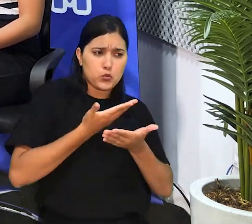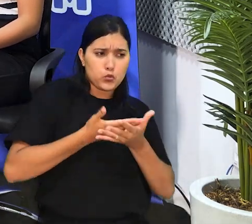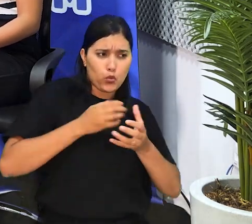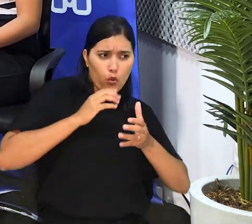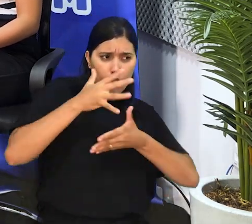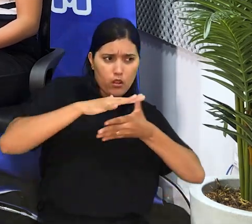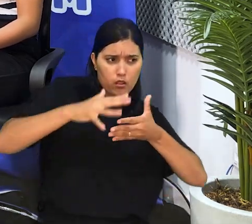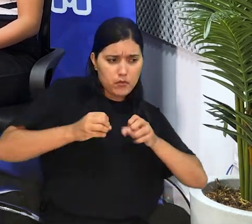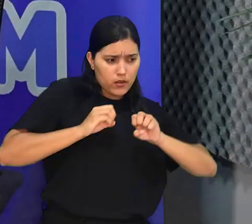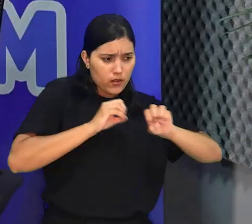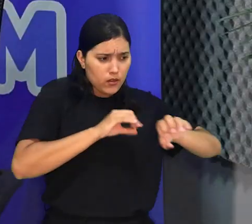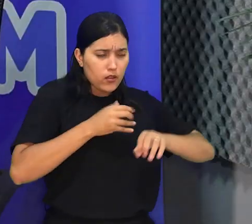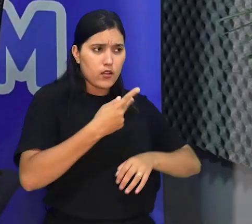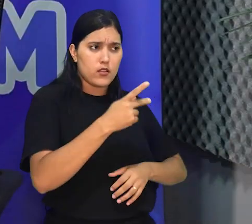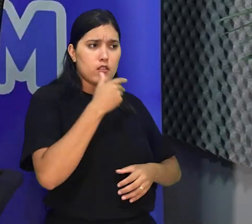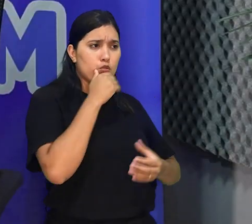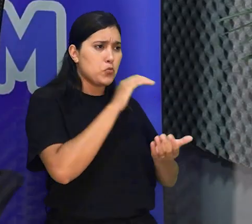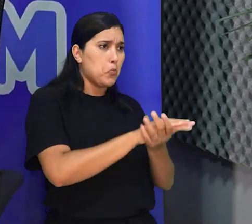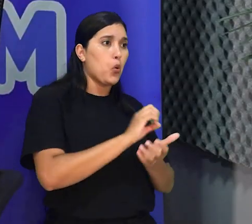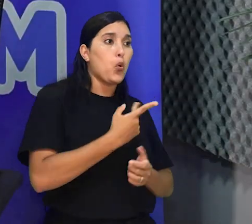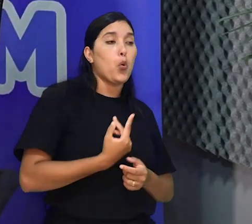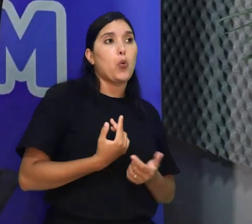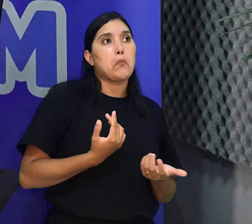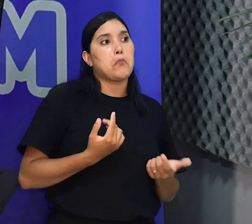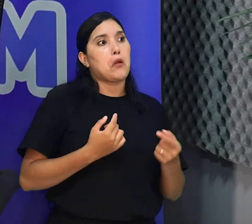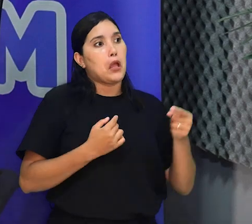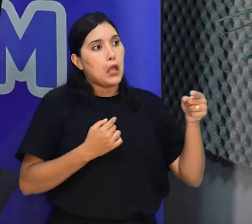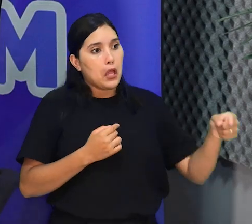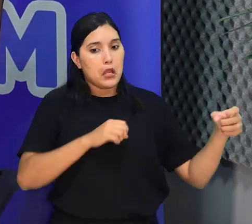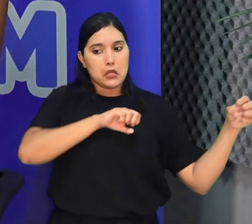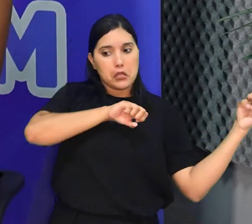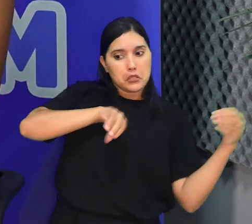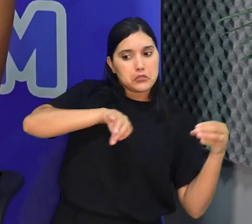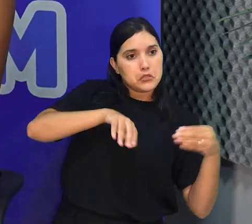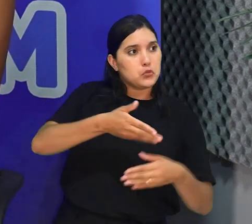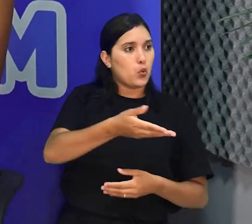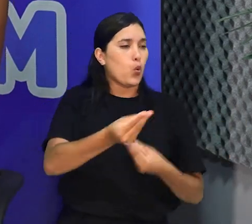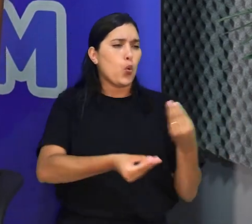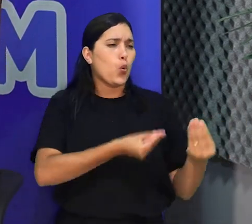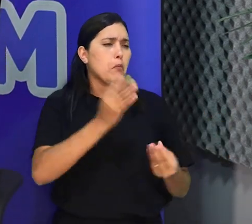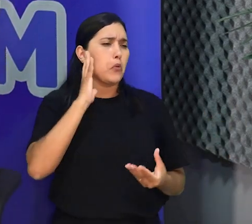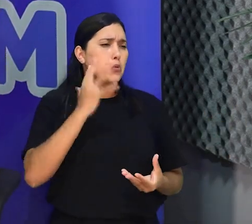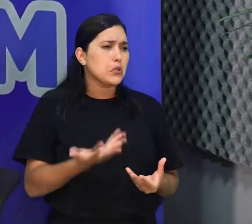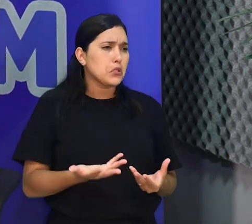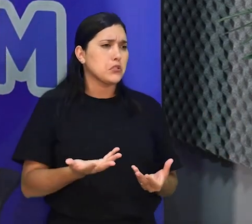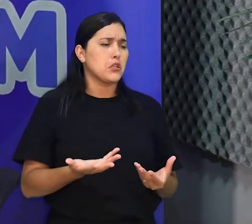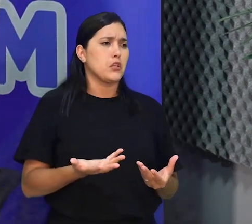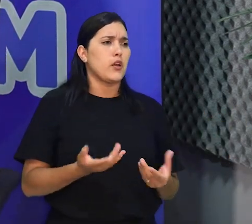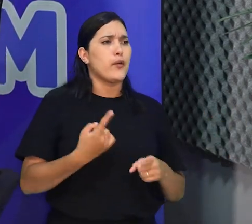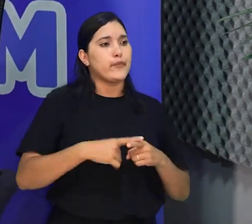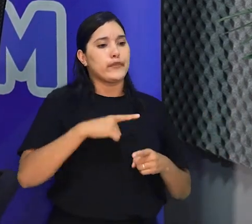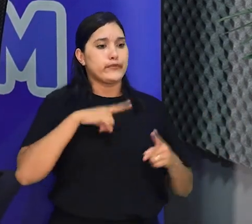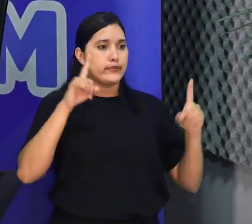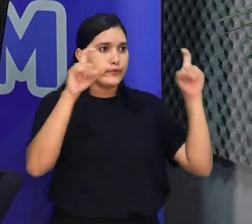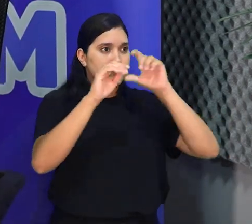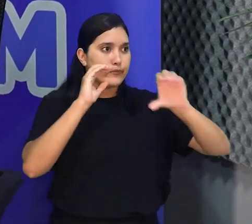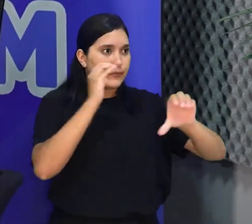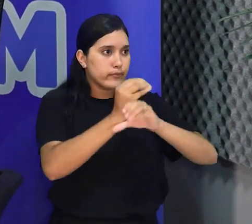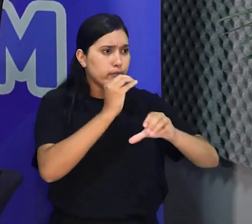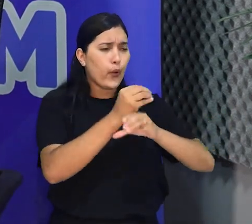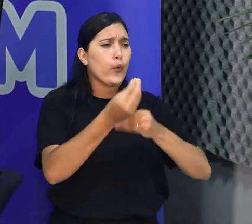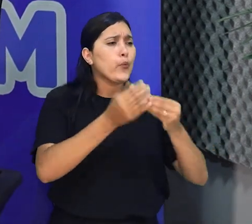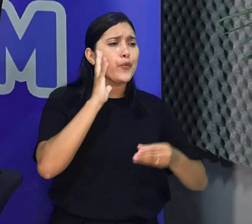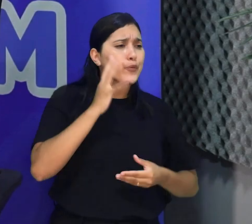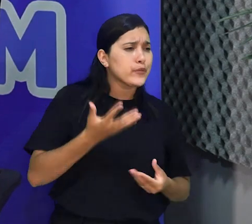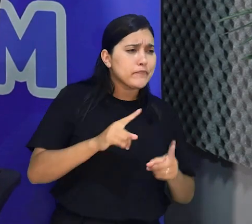uma forma única, certo? Então, como foi para você? Veio primeiro você que estudou e levou esses sinais para ele? Ou